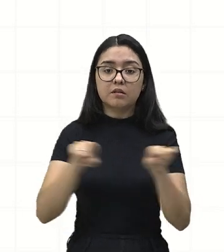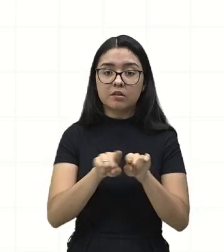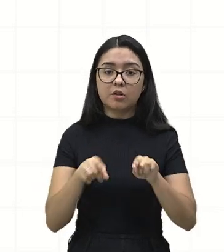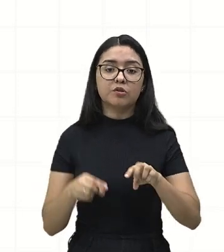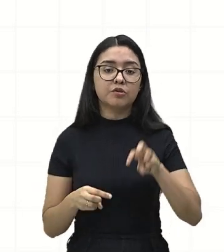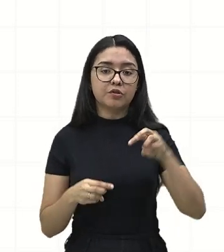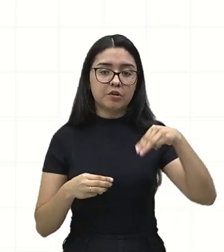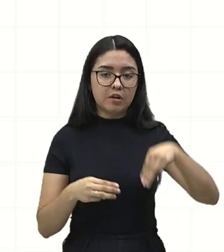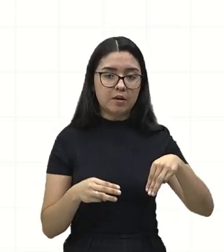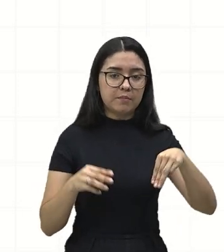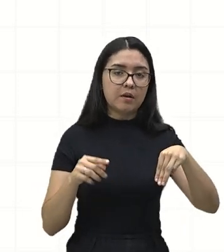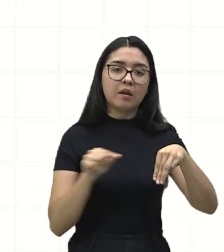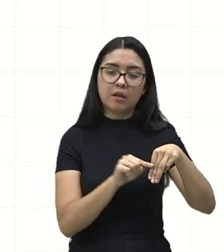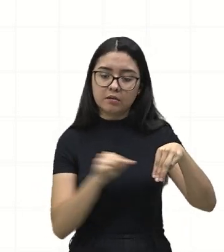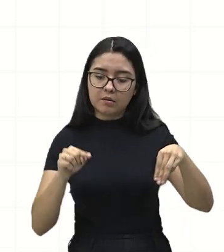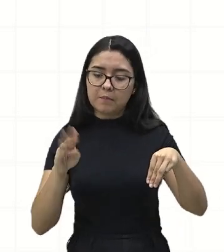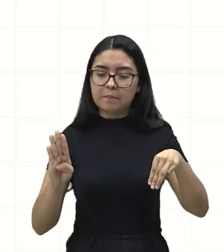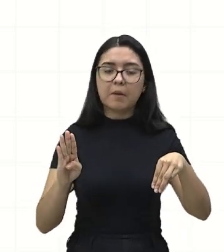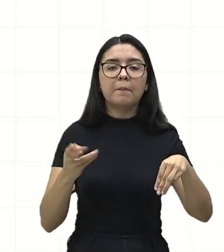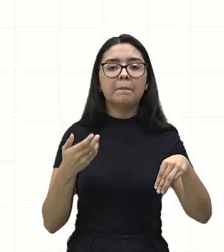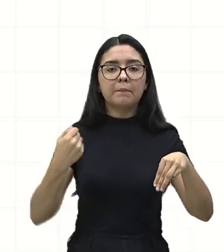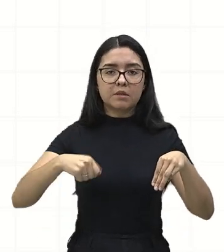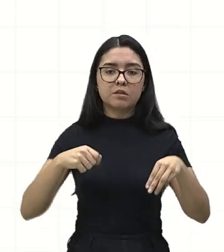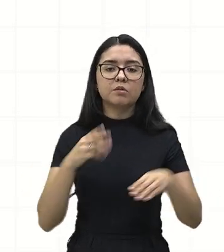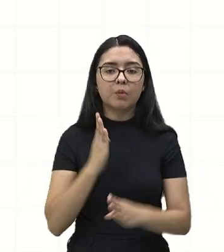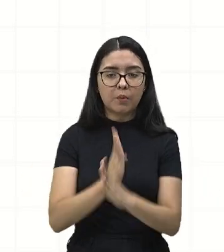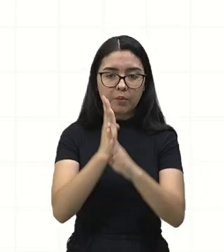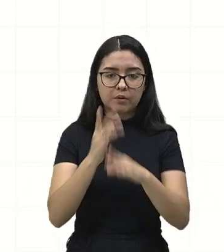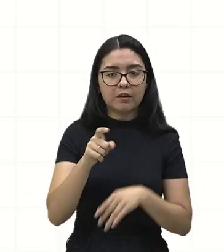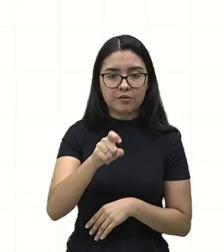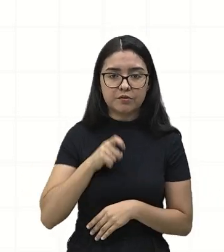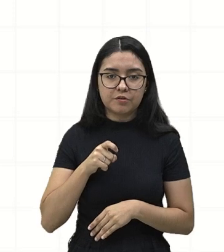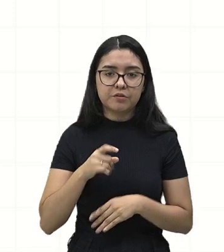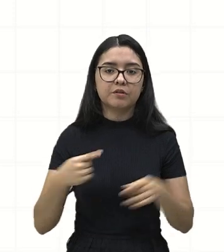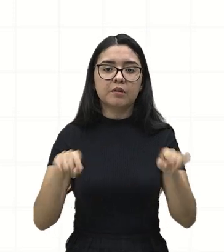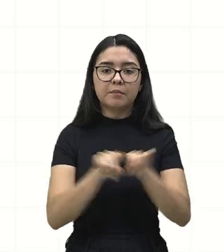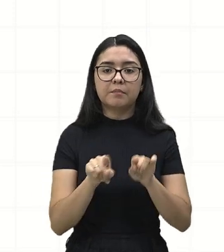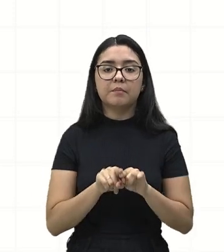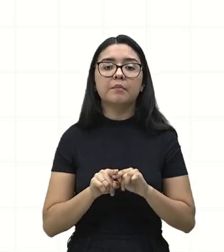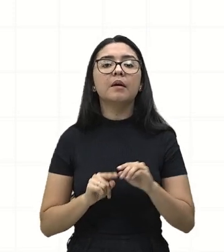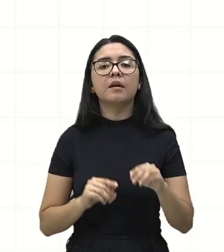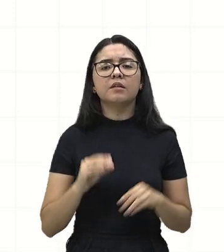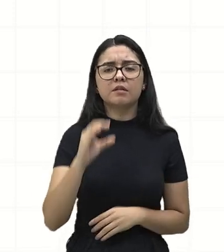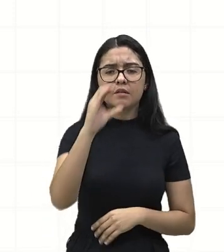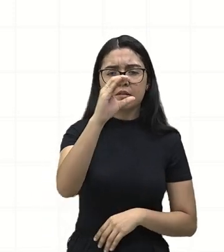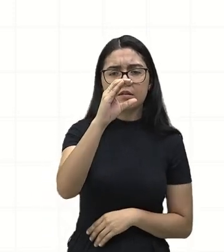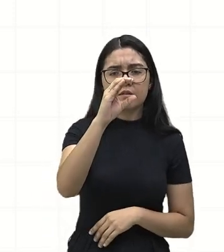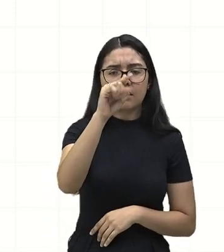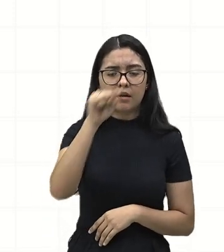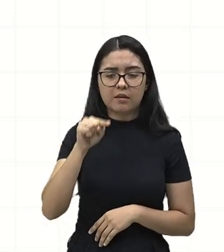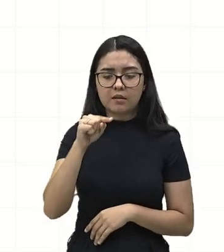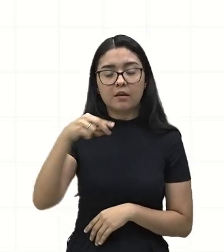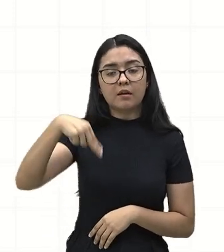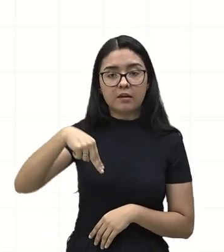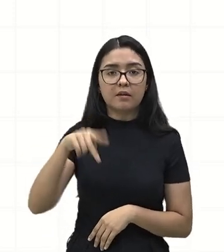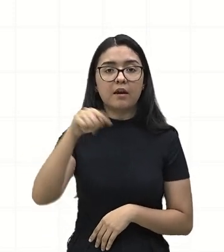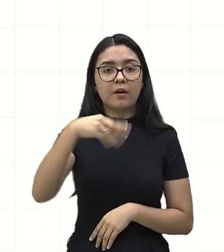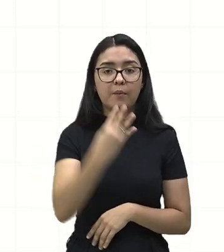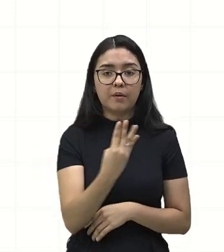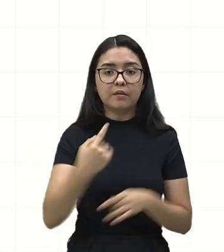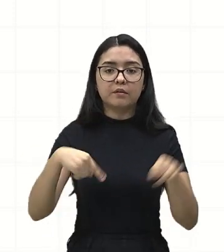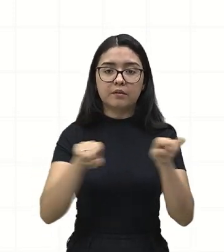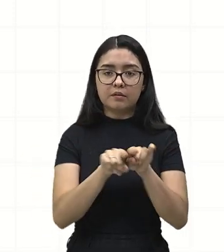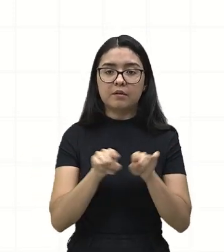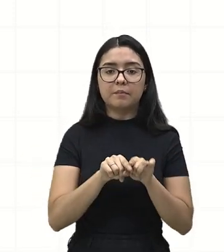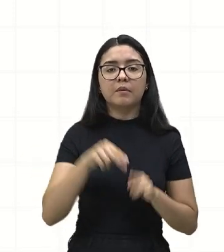encontrar, assim como a distância de C até 4, de C até N é 4 e de N